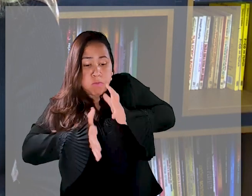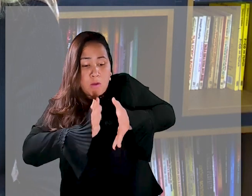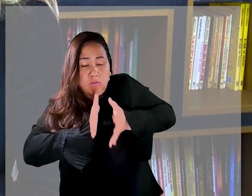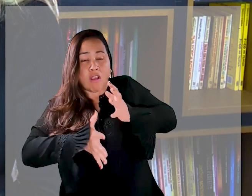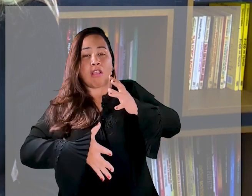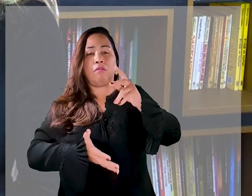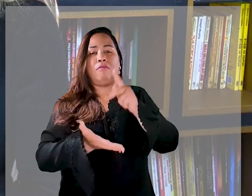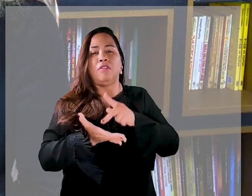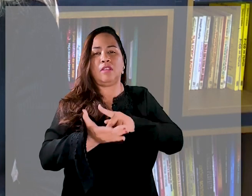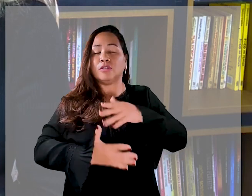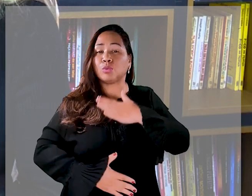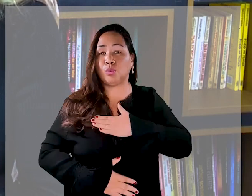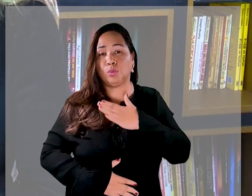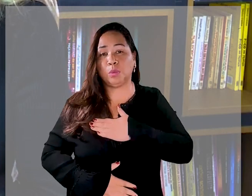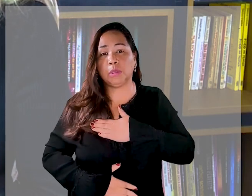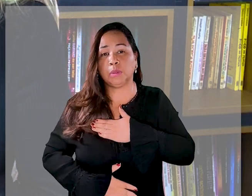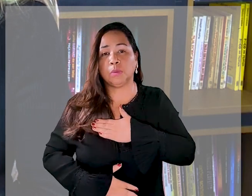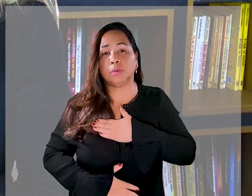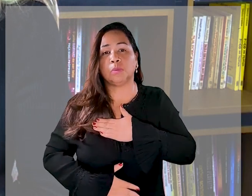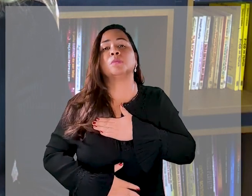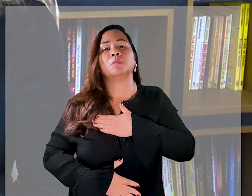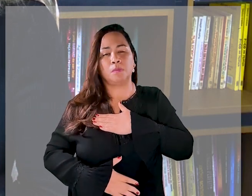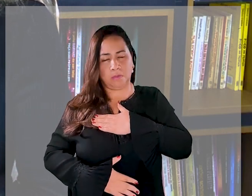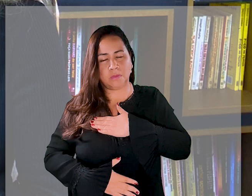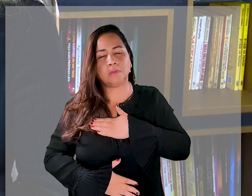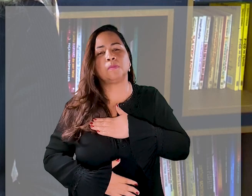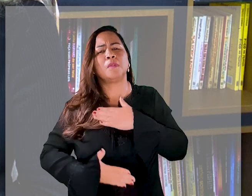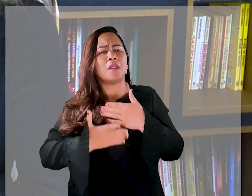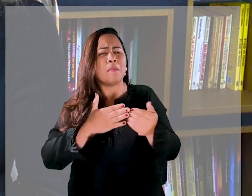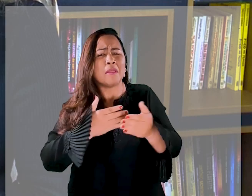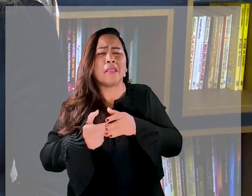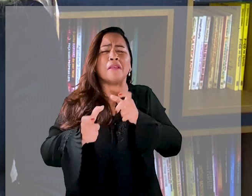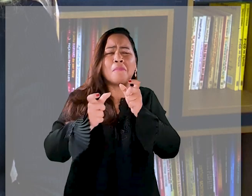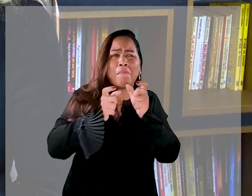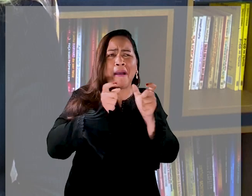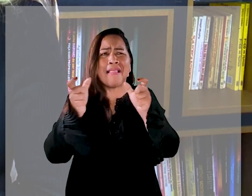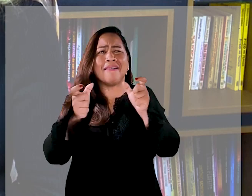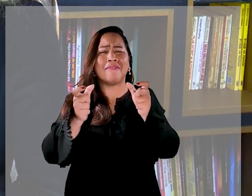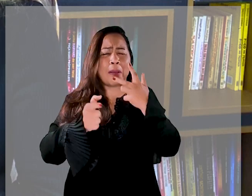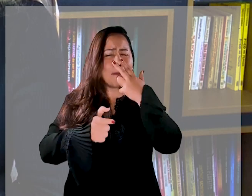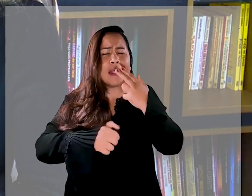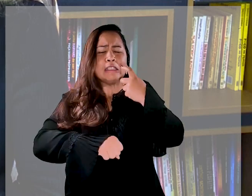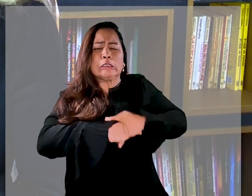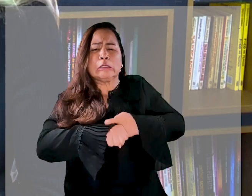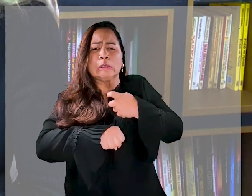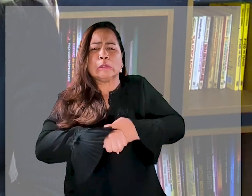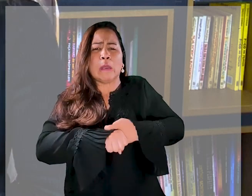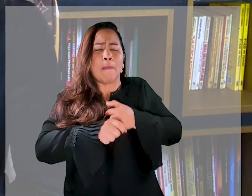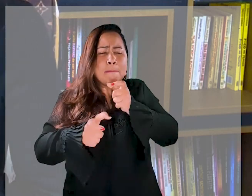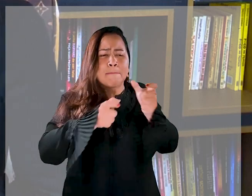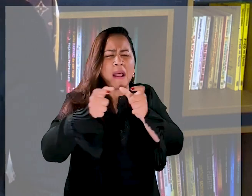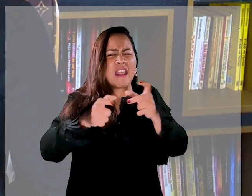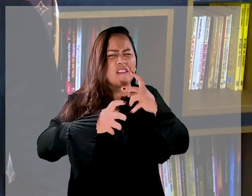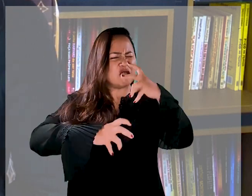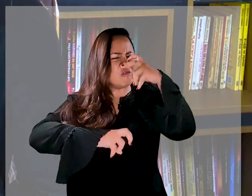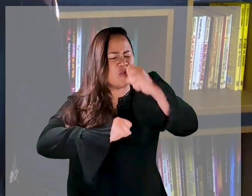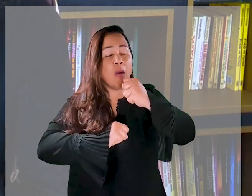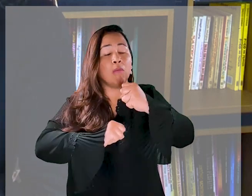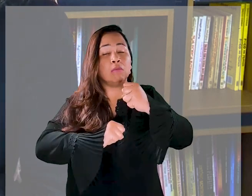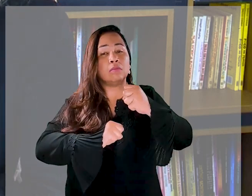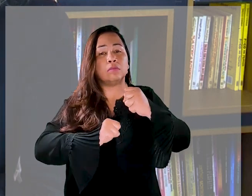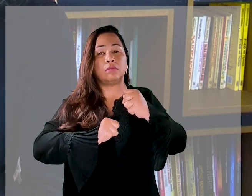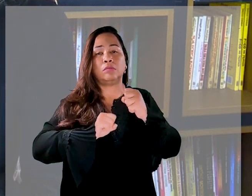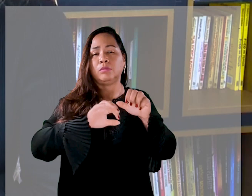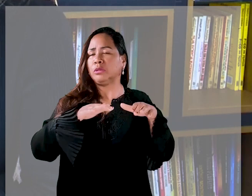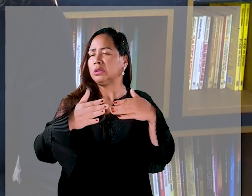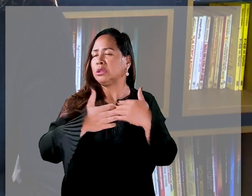me orgulhar de quem eu sou. Com palavras duras, com palavras amorosas, com palavras mais fortes. Não importa qual